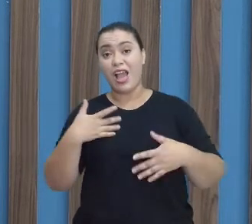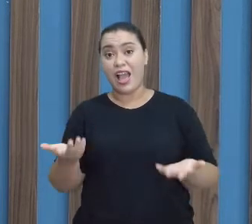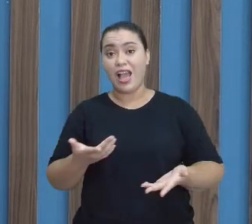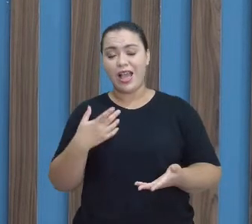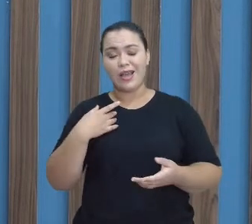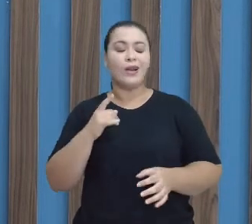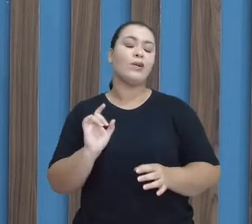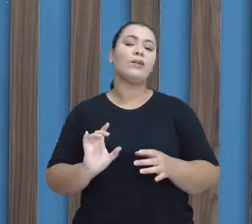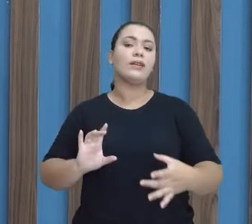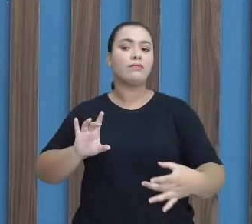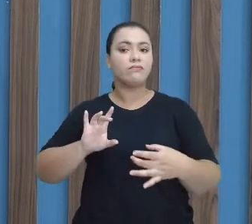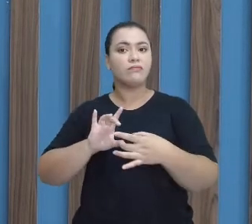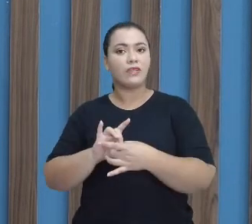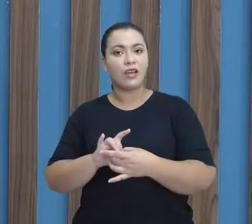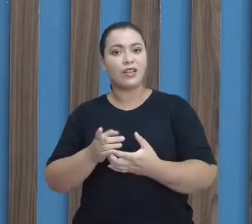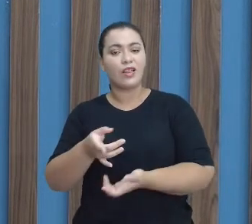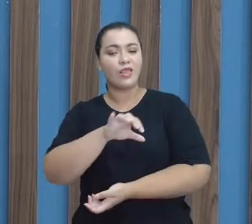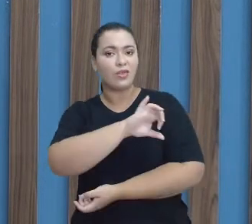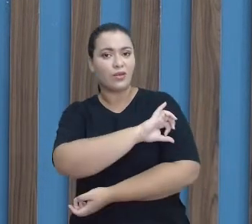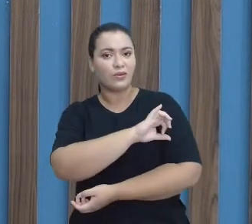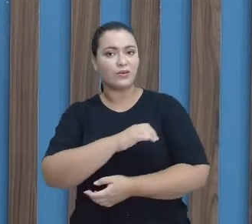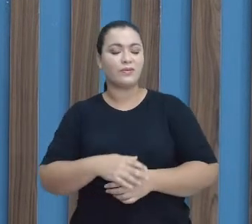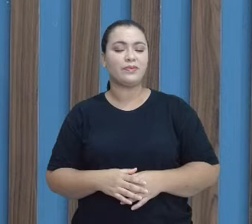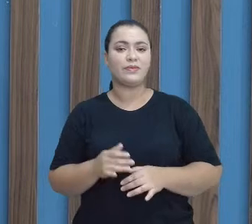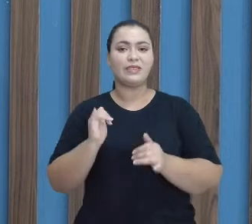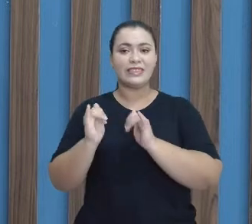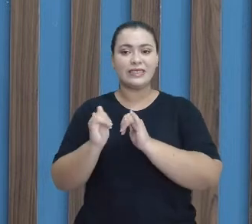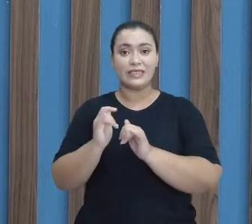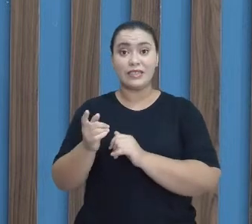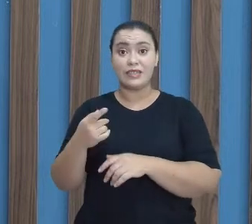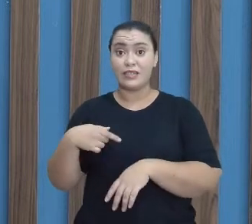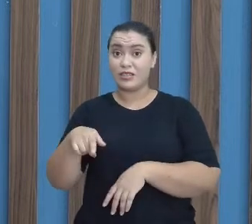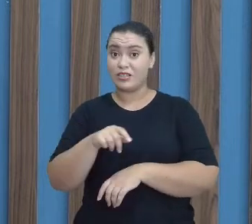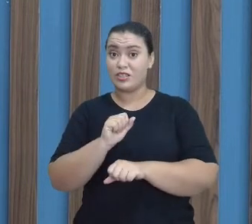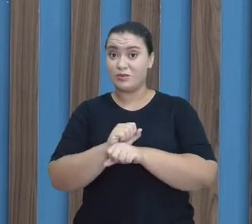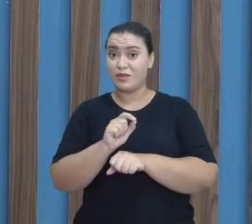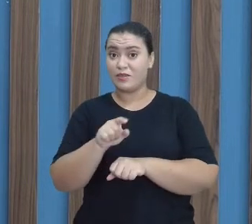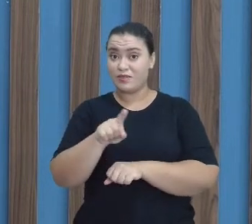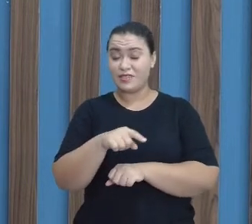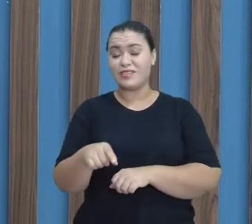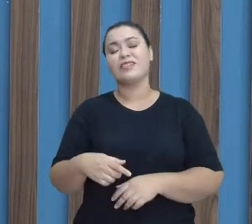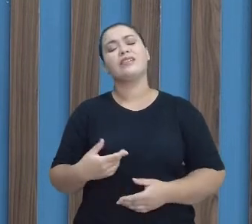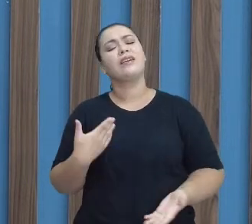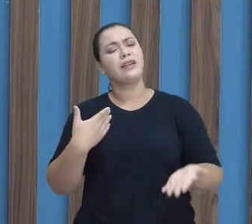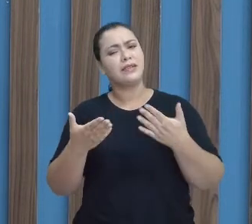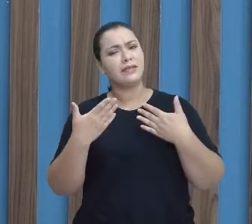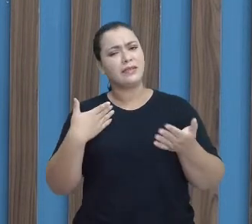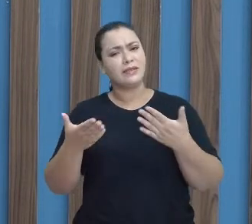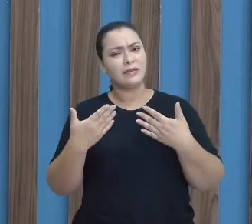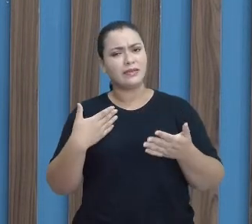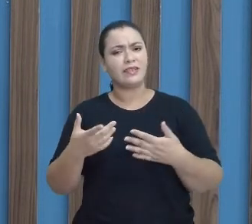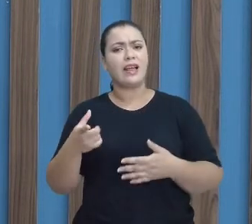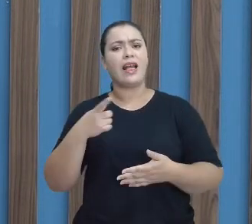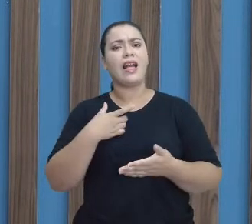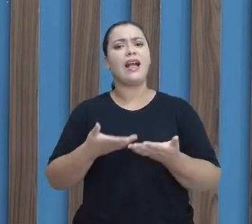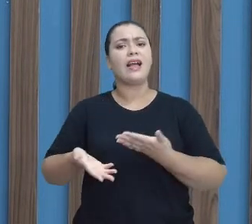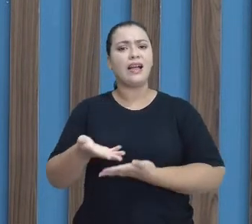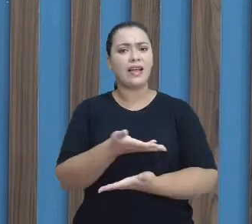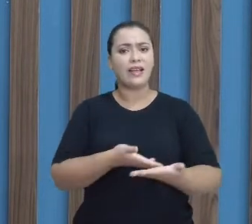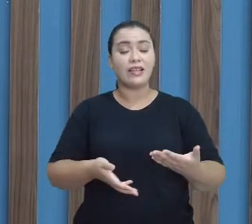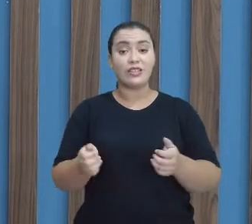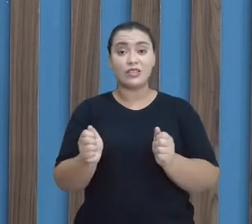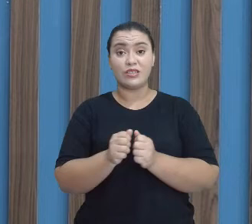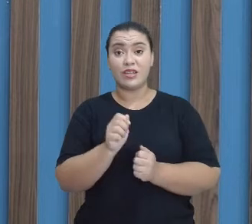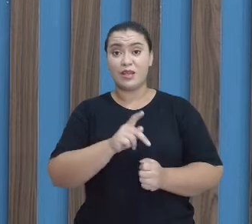conectando aqui no 9º ano e aí espero vocês aqui para a gente ter essa interação, como a professora